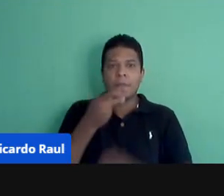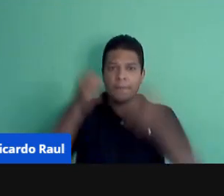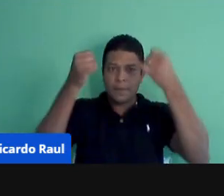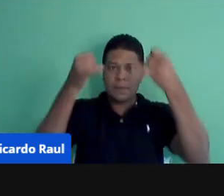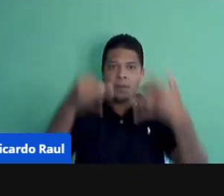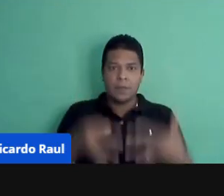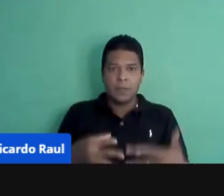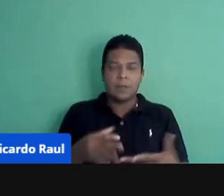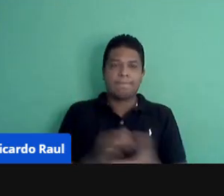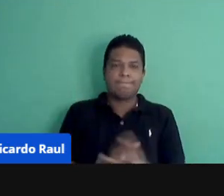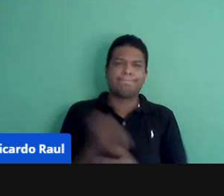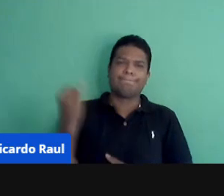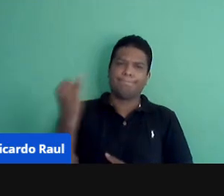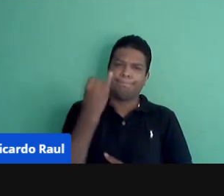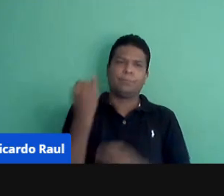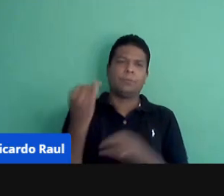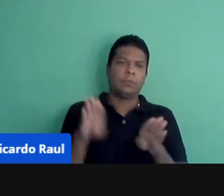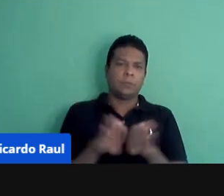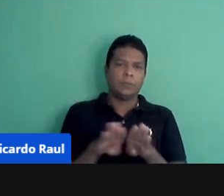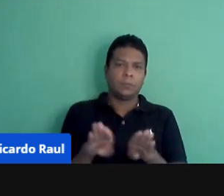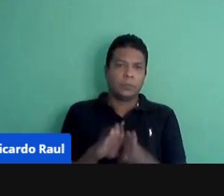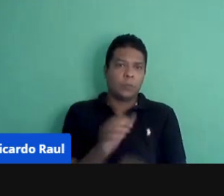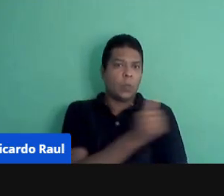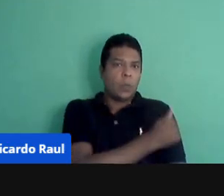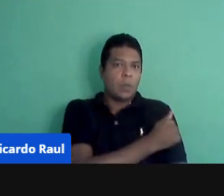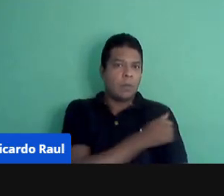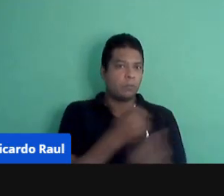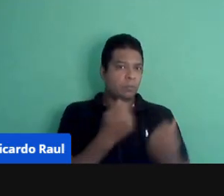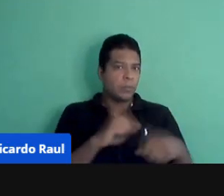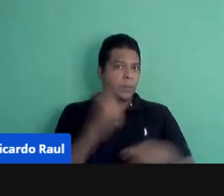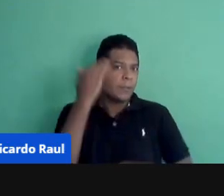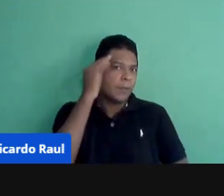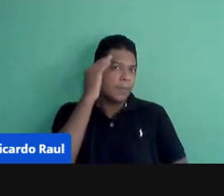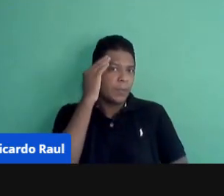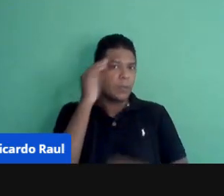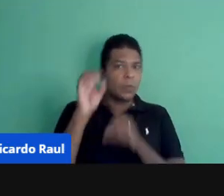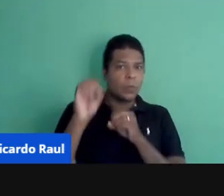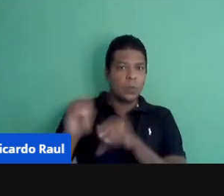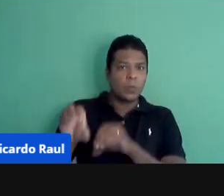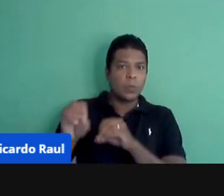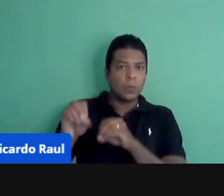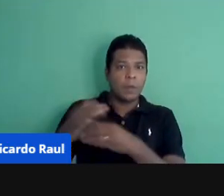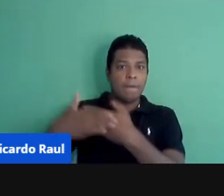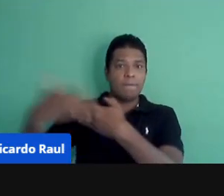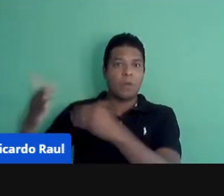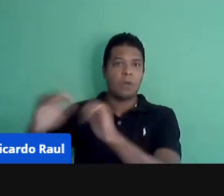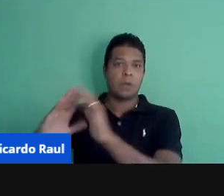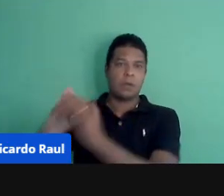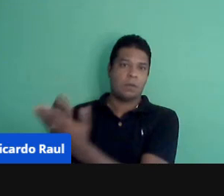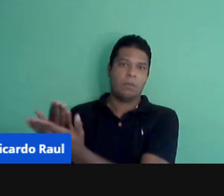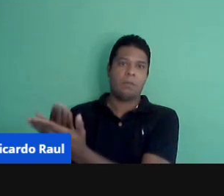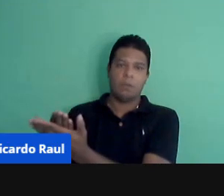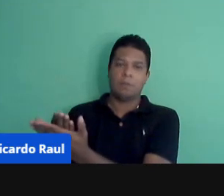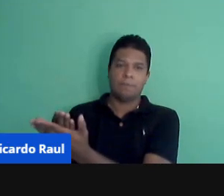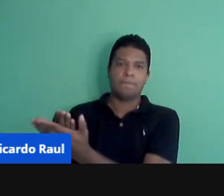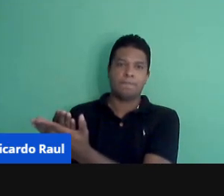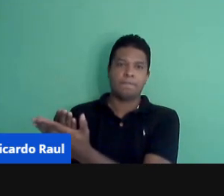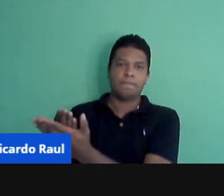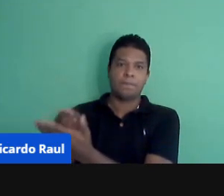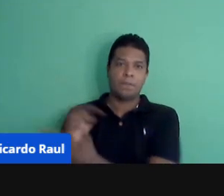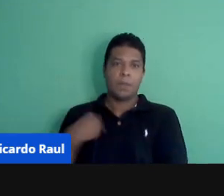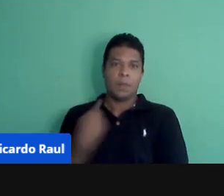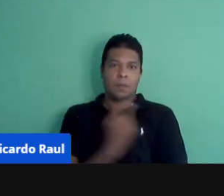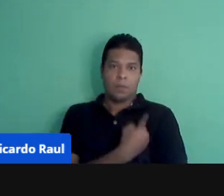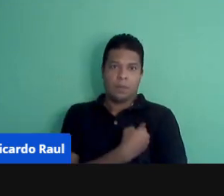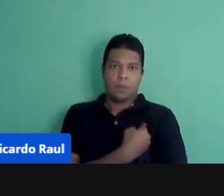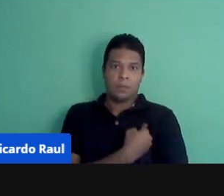Isso é importante também. O aluno ele precisa entender que o ensino ele acontece fora da escola. E nós